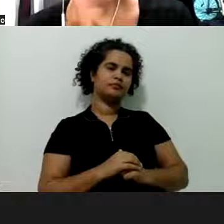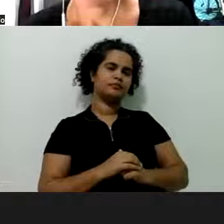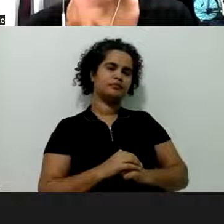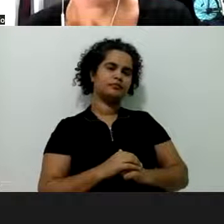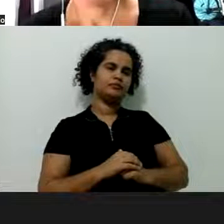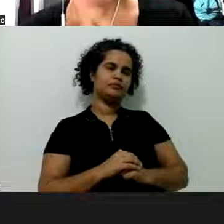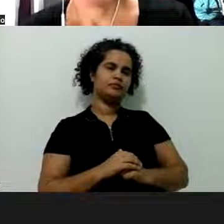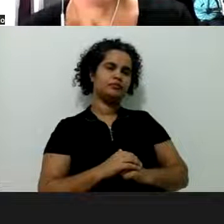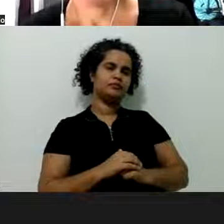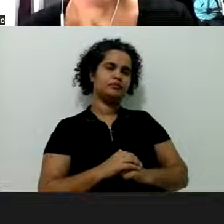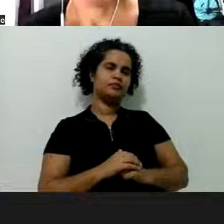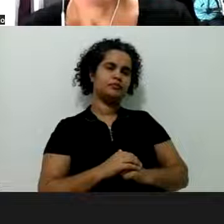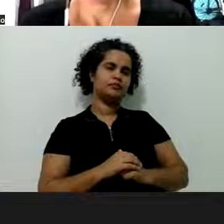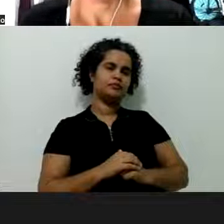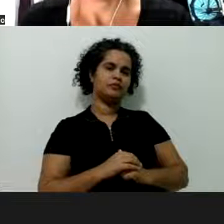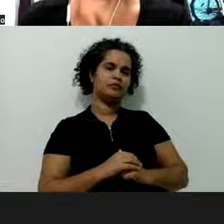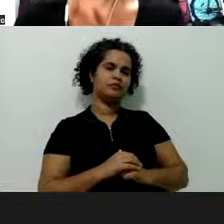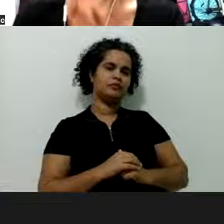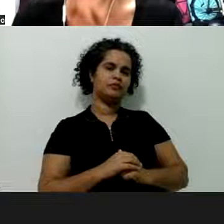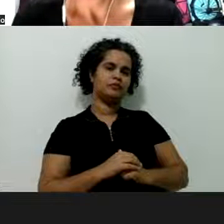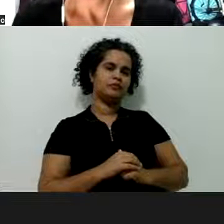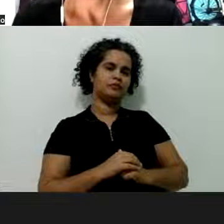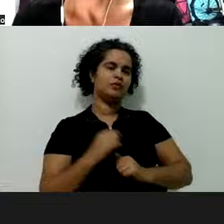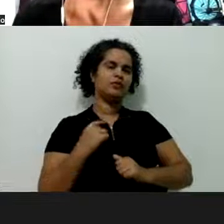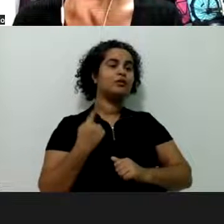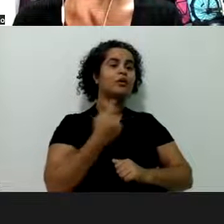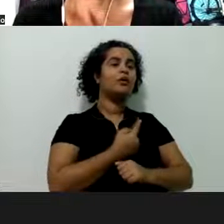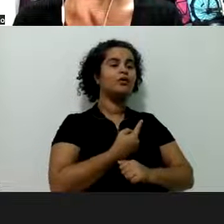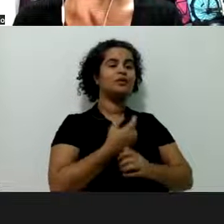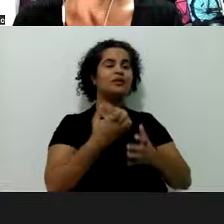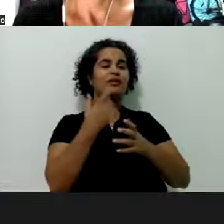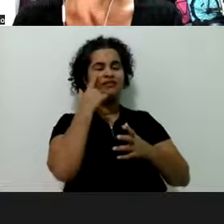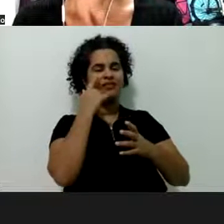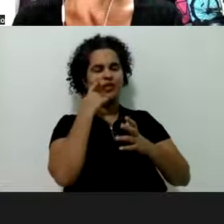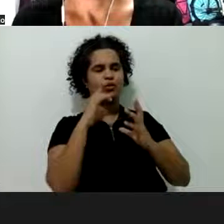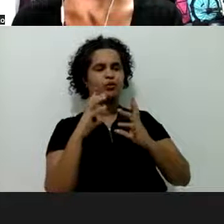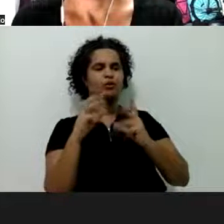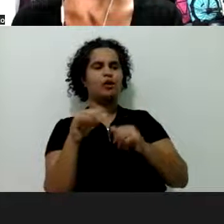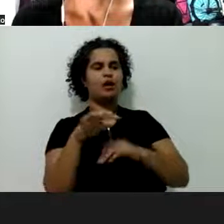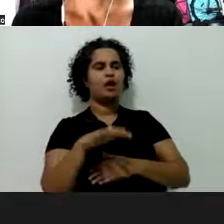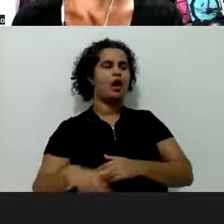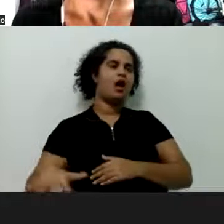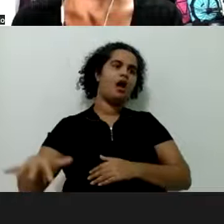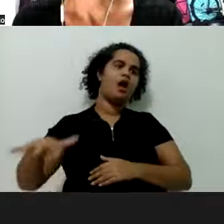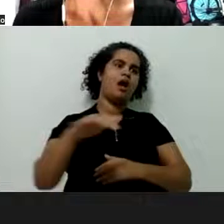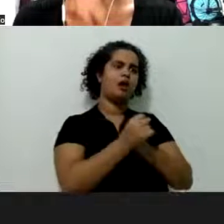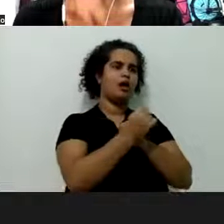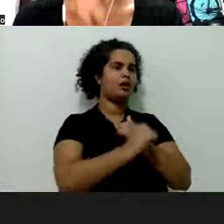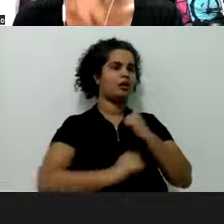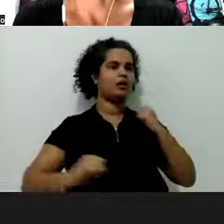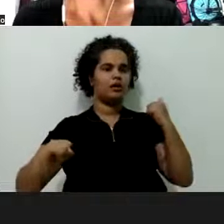está considerando no anteprojeto toda uma área que é gigantesca. Uma